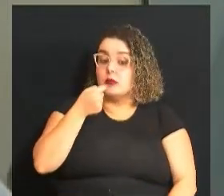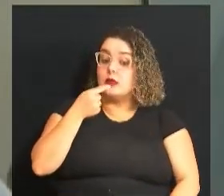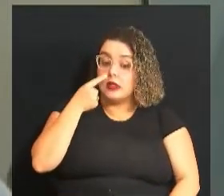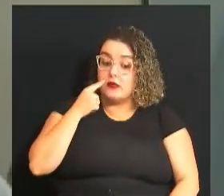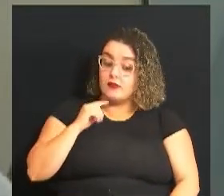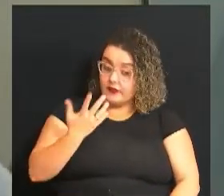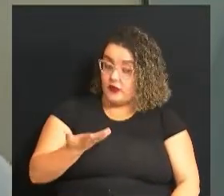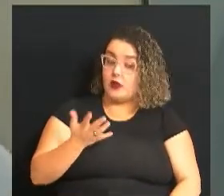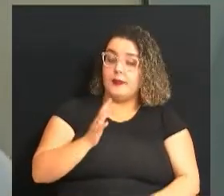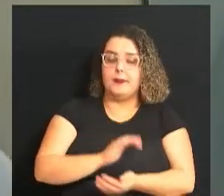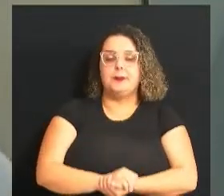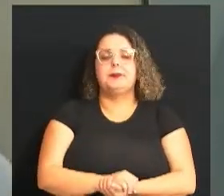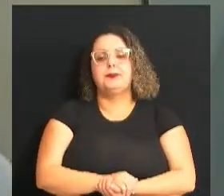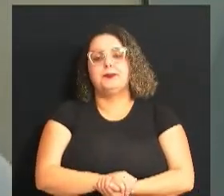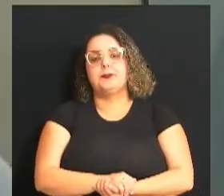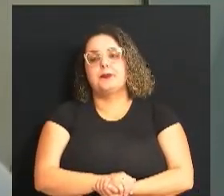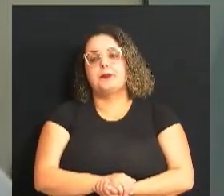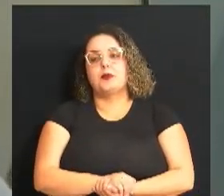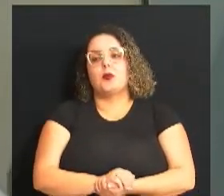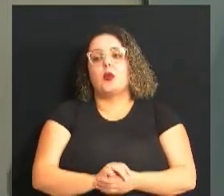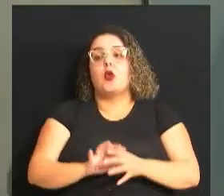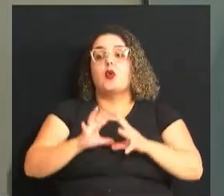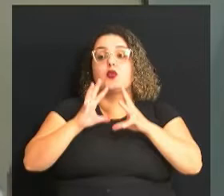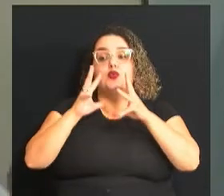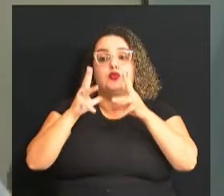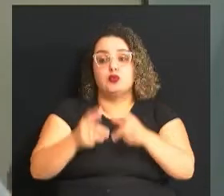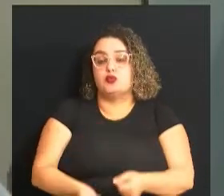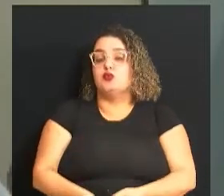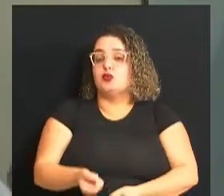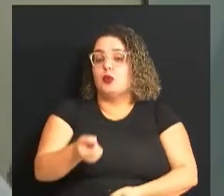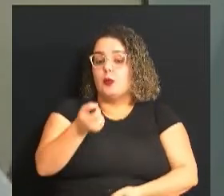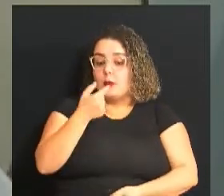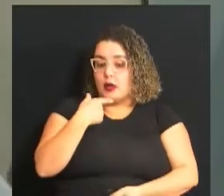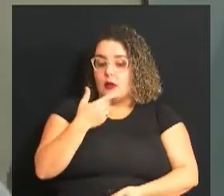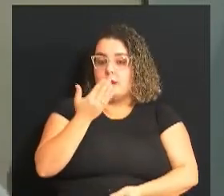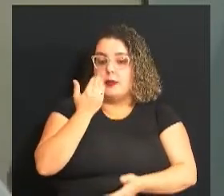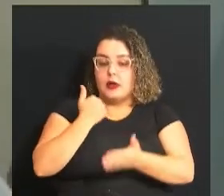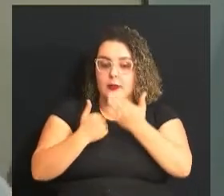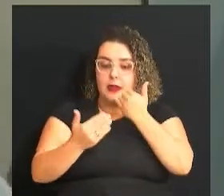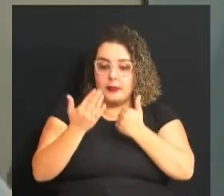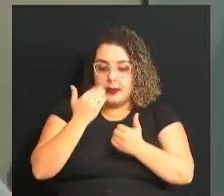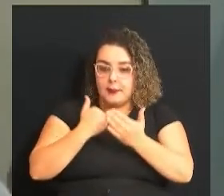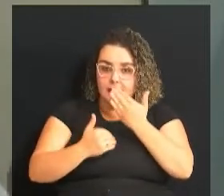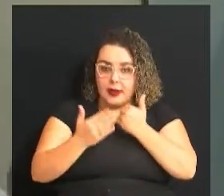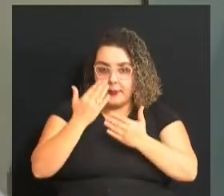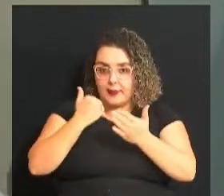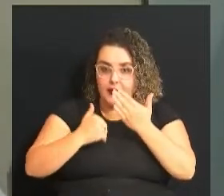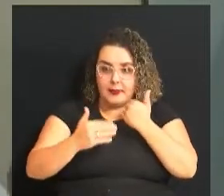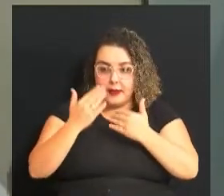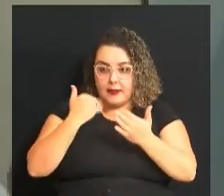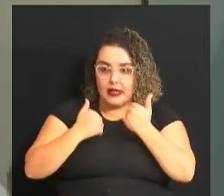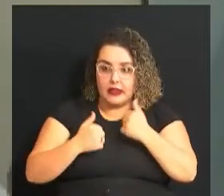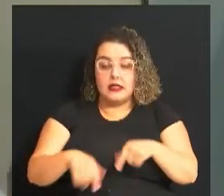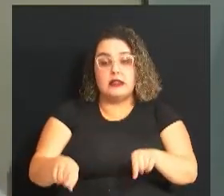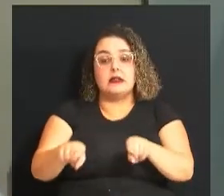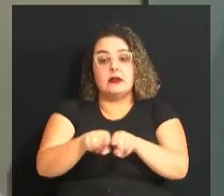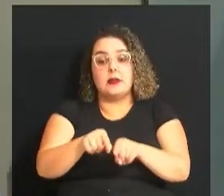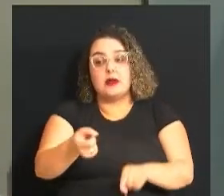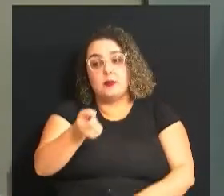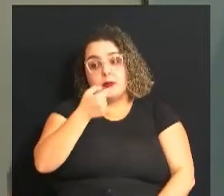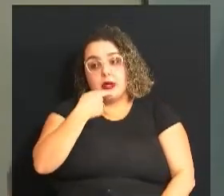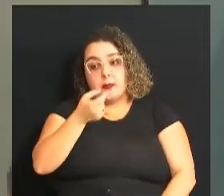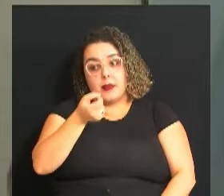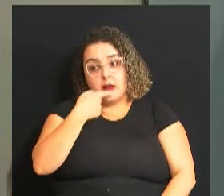Tudo o que ingerimos de alimento a medicamento,